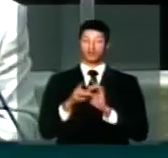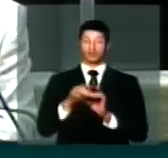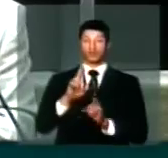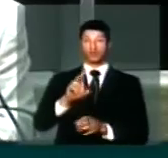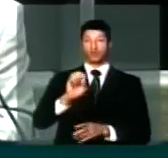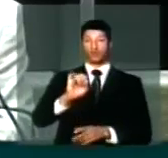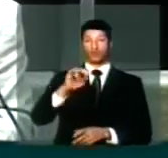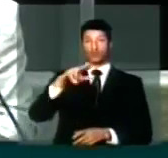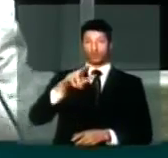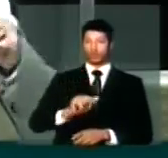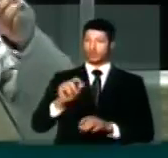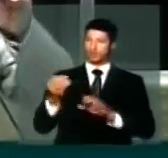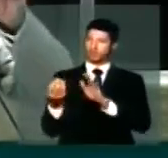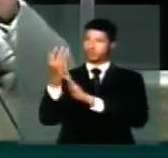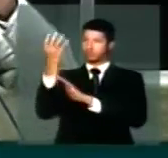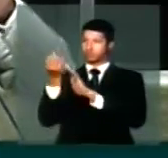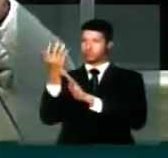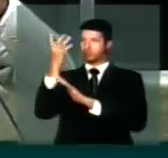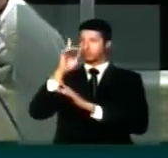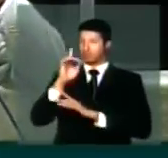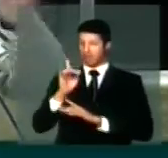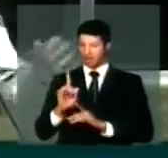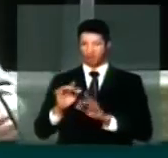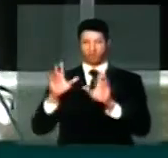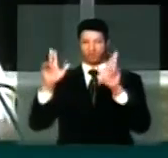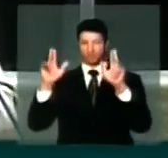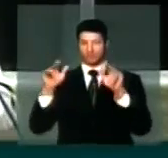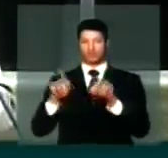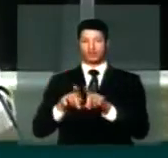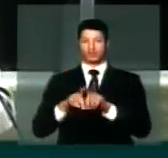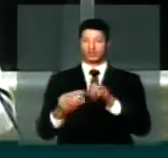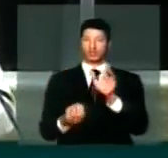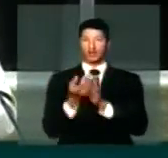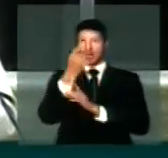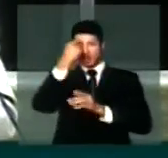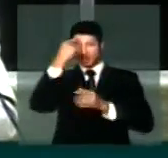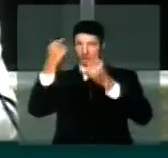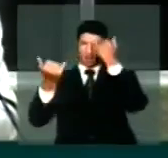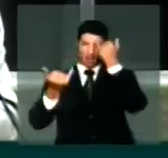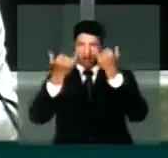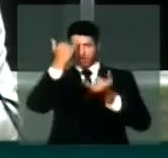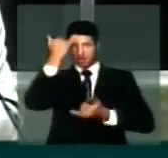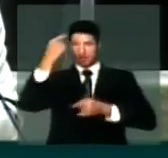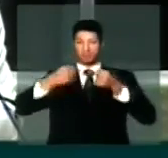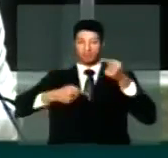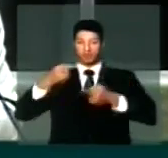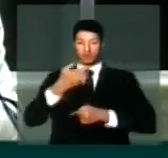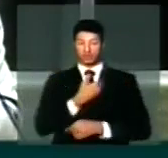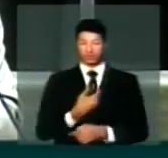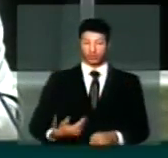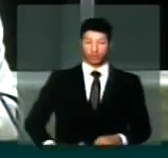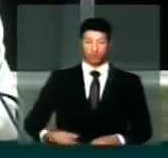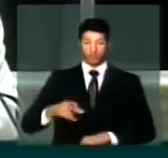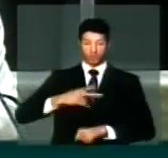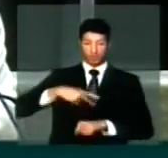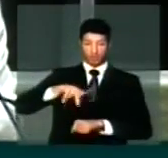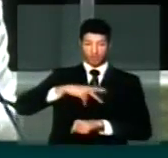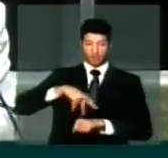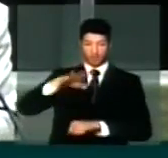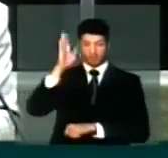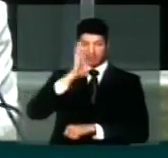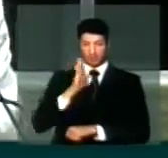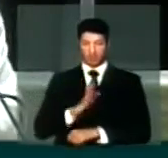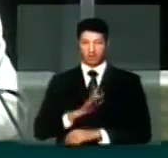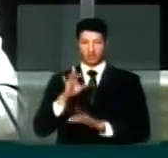usina não poluente, de produção de ideias e políticas públicas para o país,